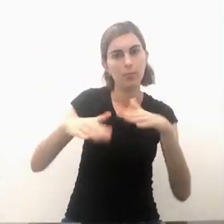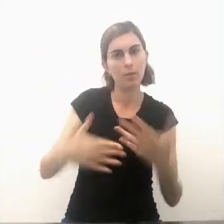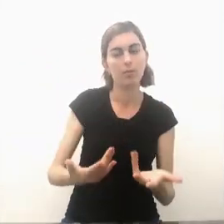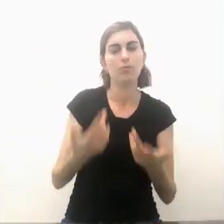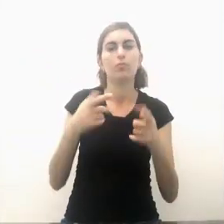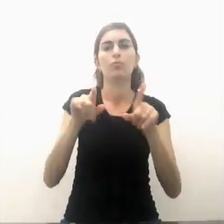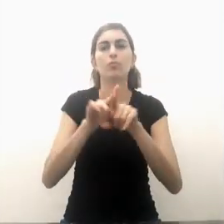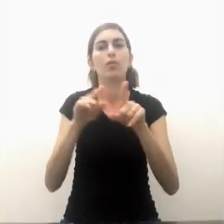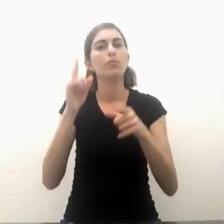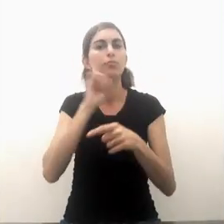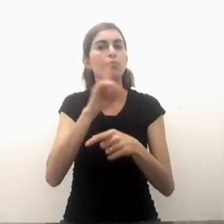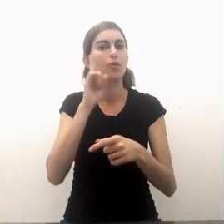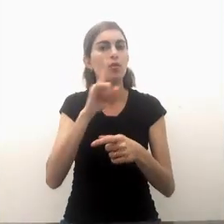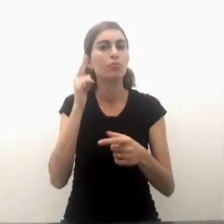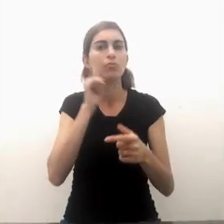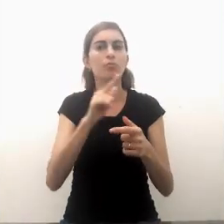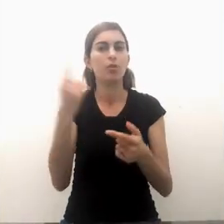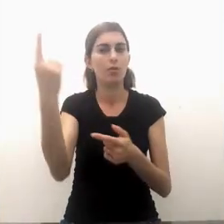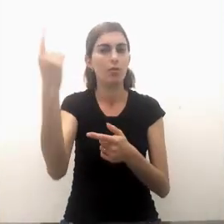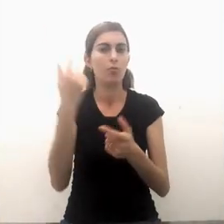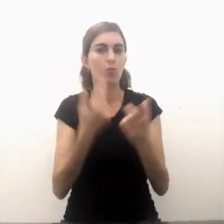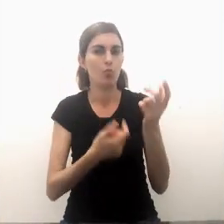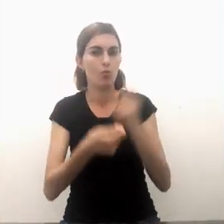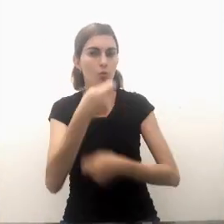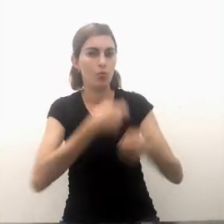baixíssimos, e aí os Estados Unidos, com o seu consumidor interno,